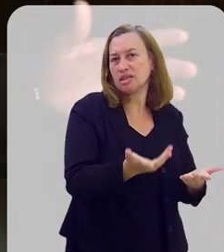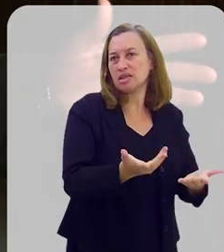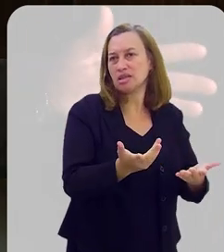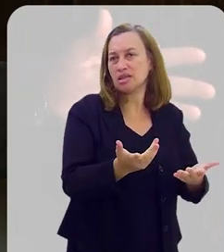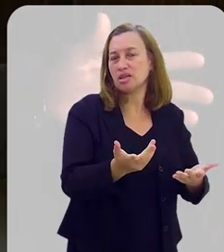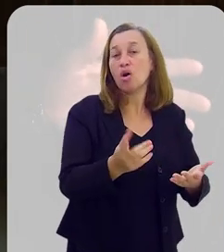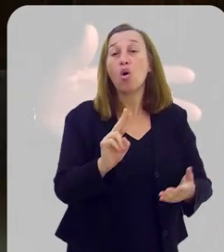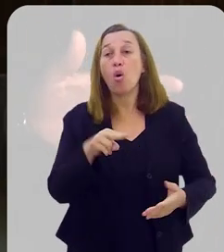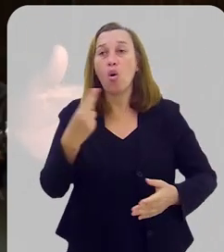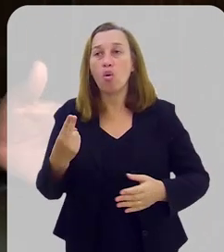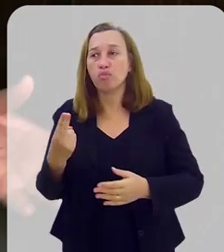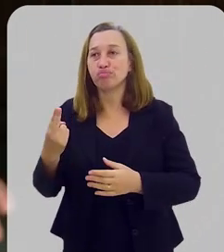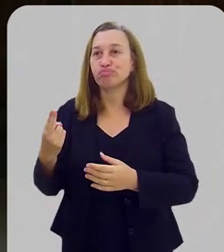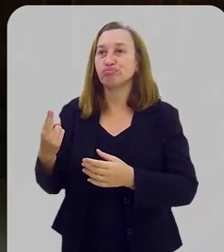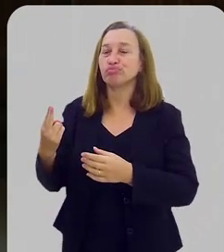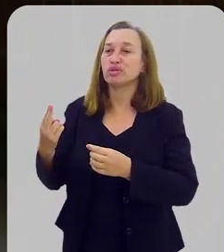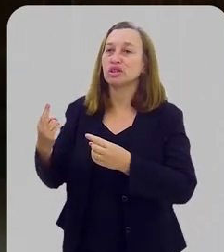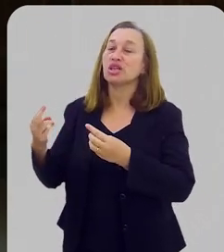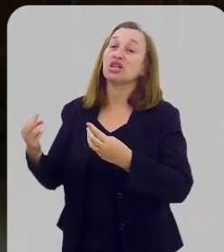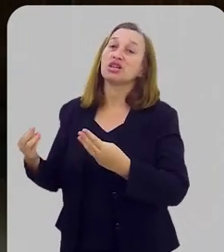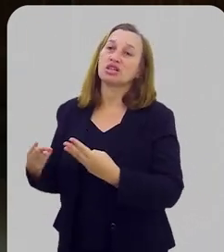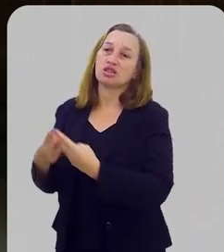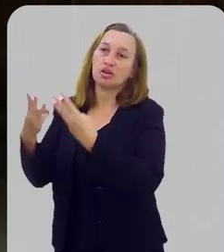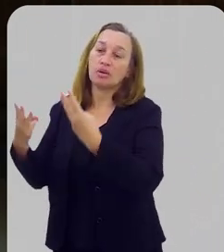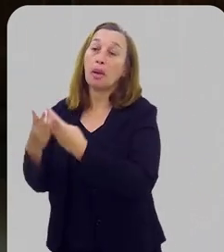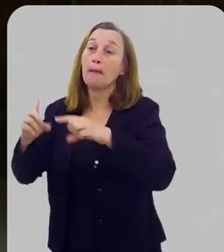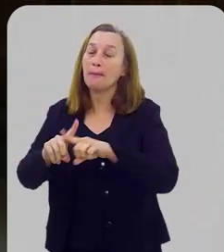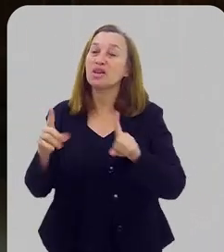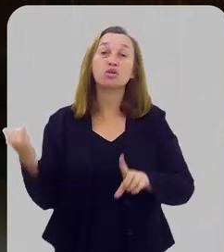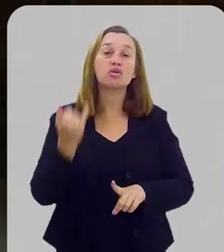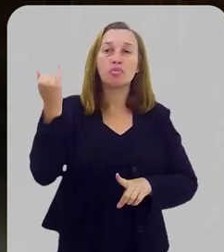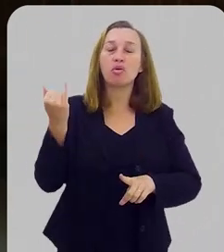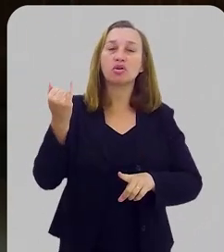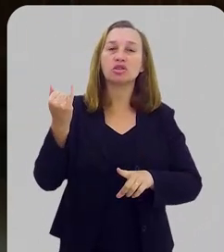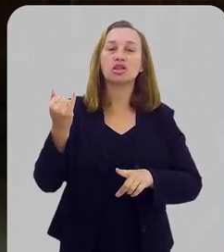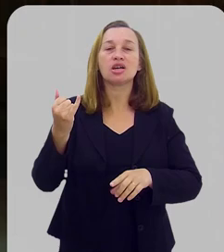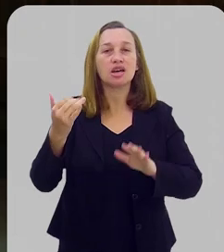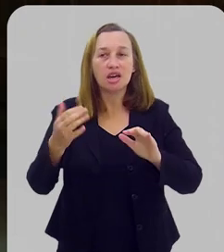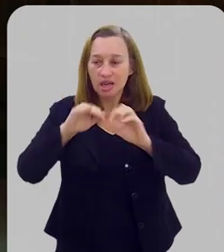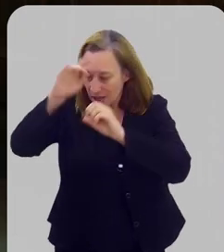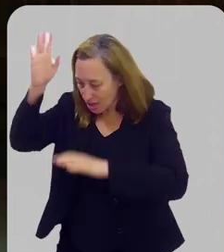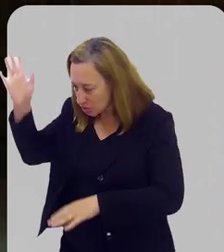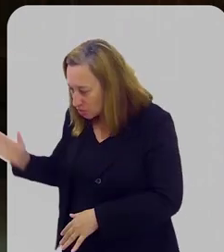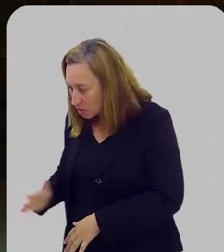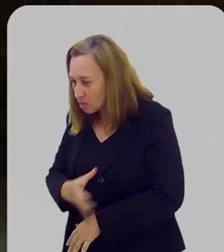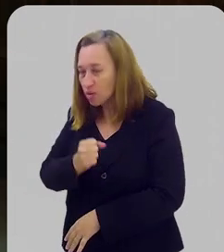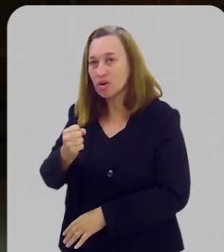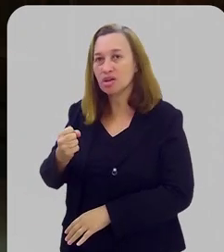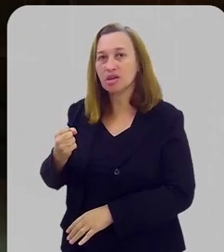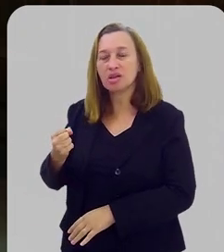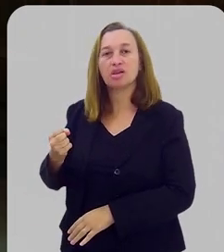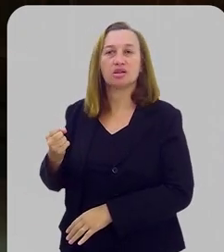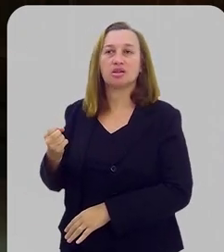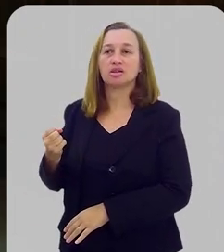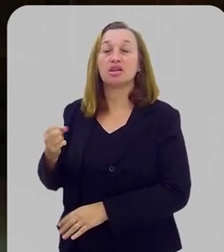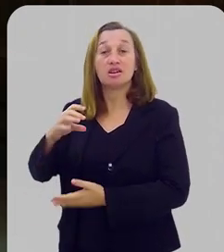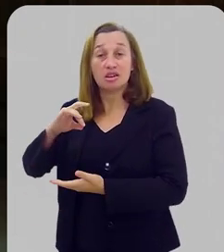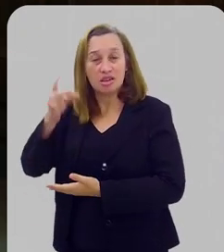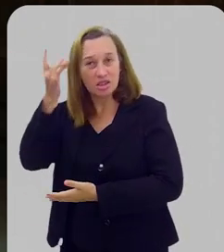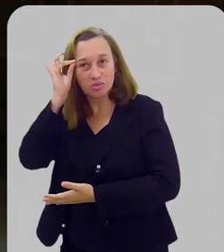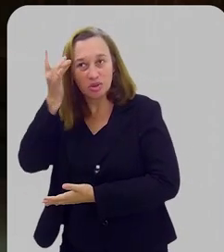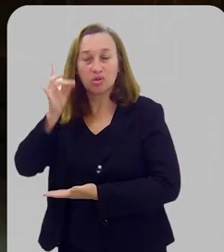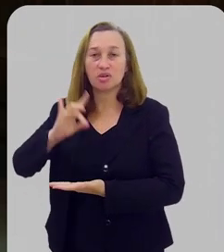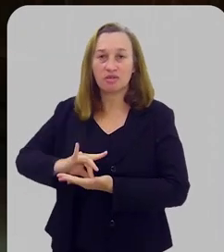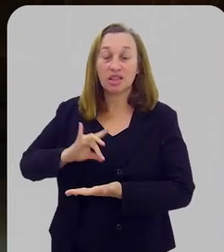monte gerasim Não importa se você vai adorar em Jerusalém o que importa é que você o Adore em